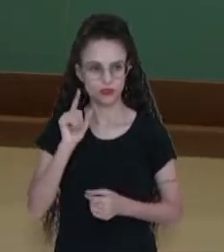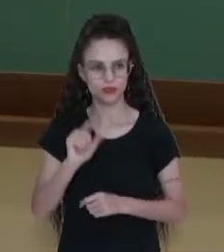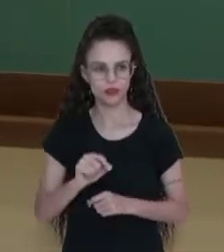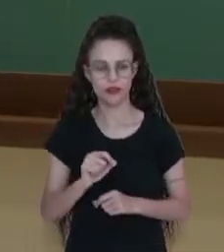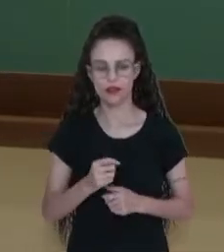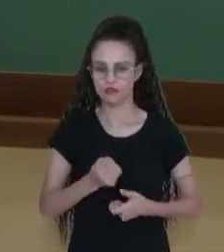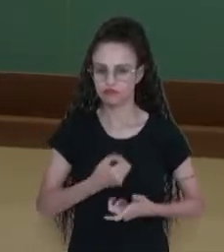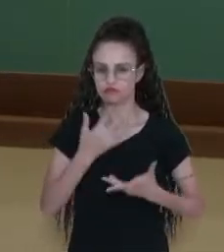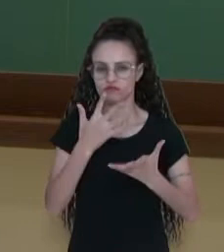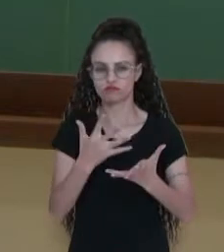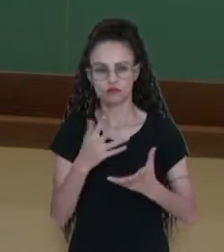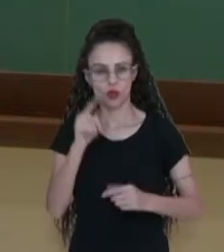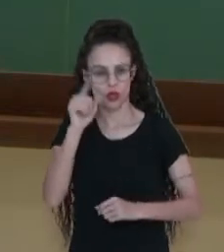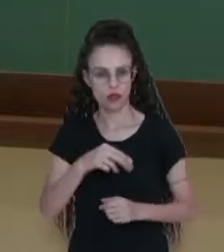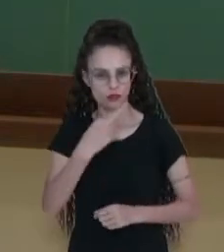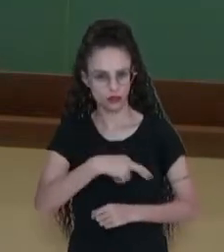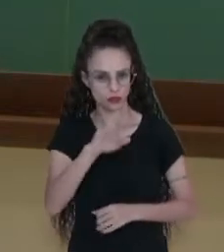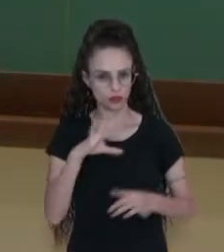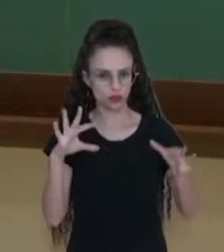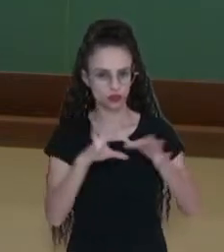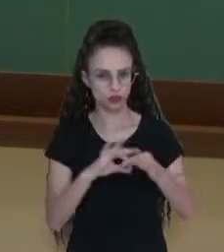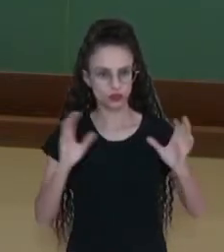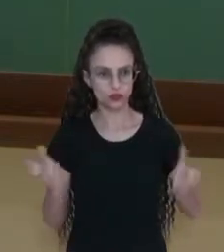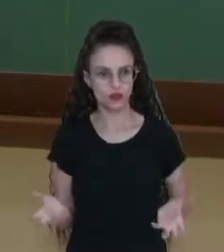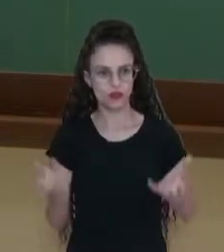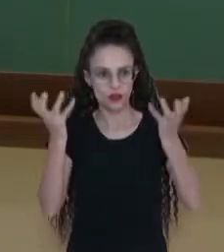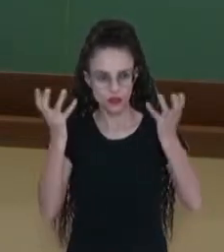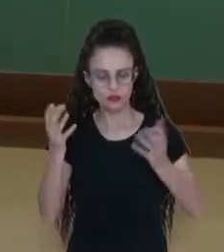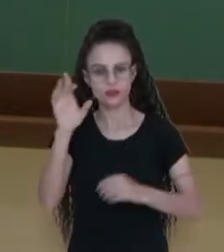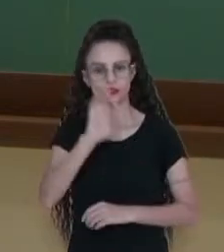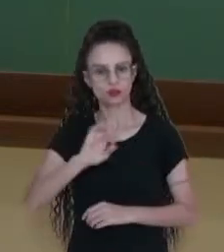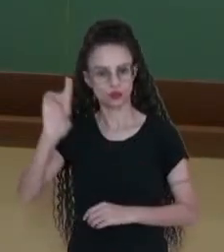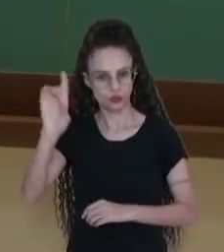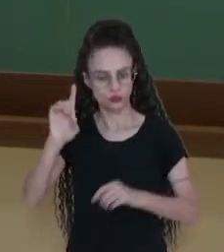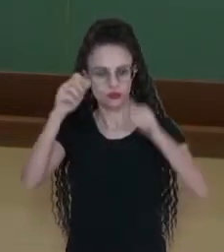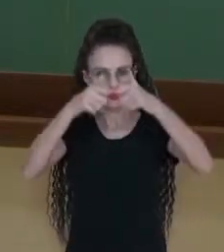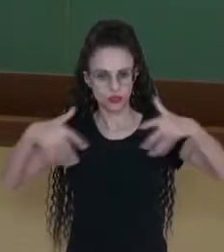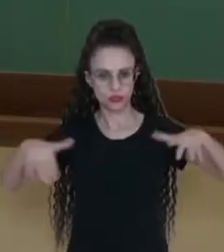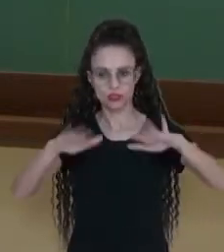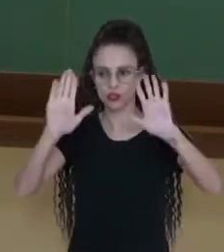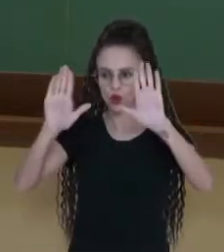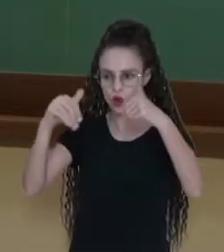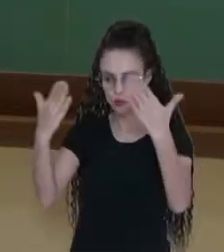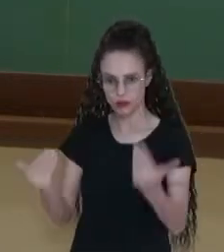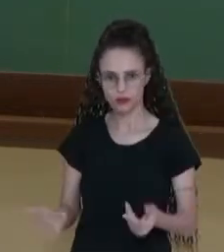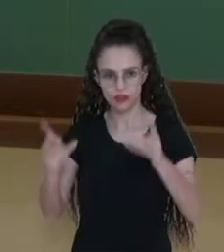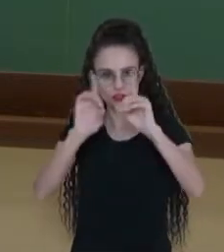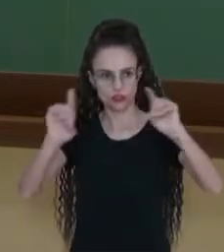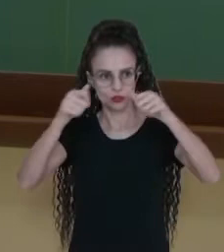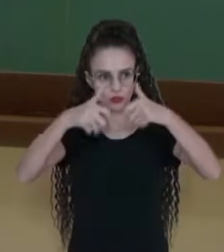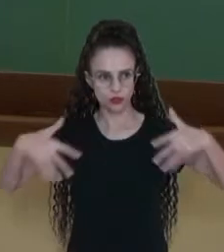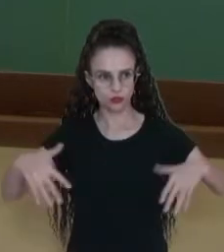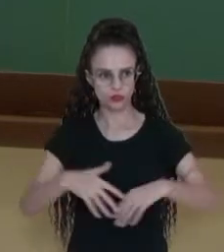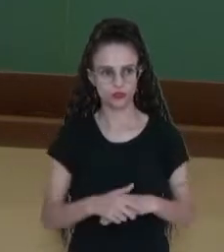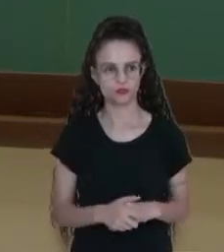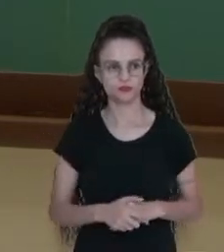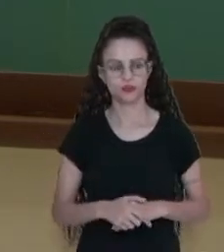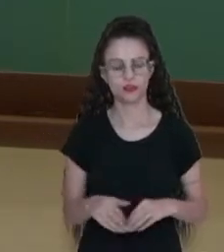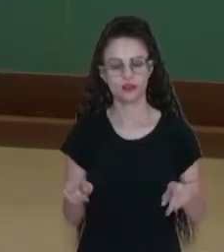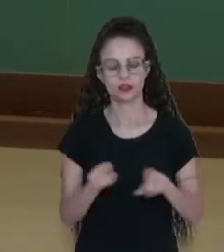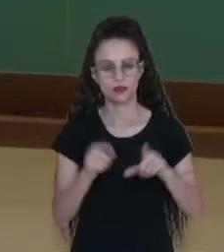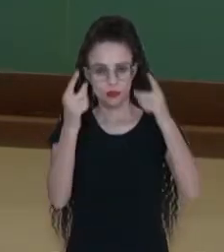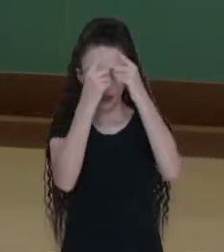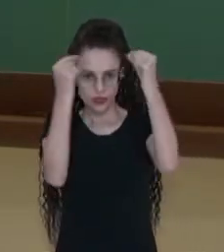cunho totalmente religioso, ou seja, uma ênfase de agrado aos deuses, uma homenagem aos deuses dentro dessas artes. E nós temos a questão